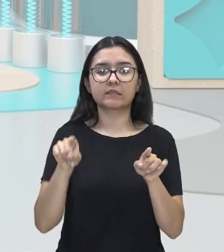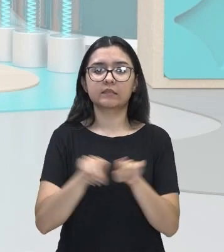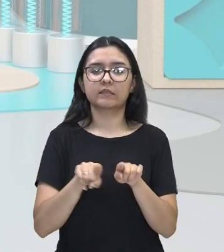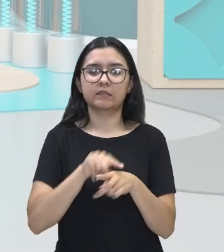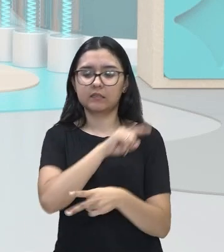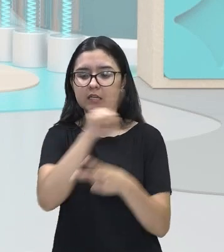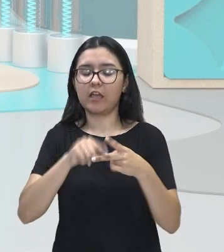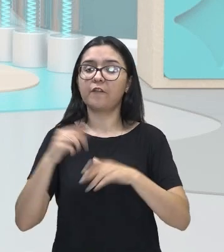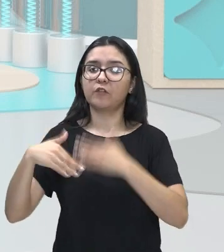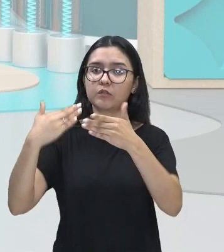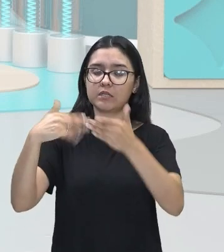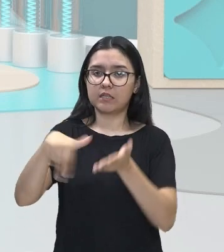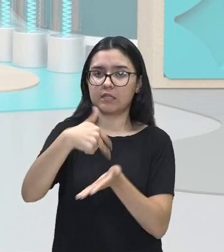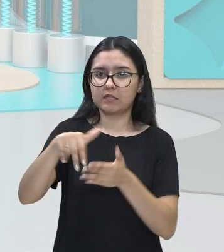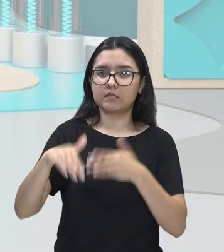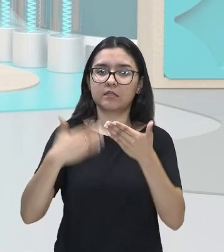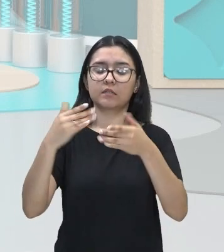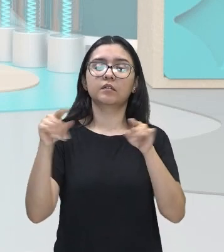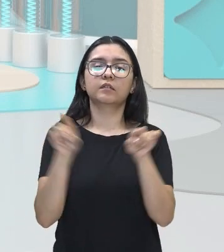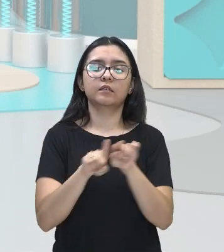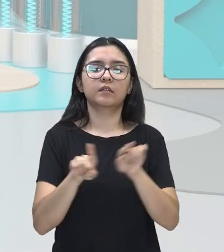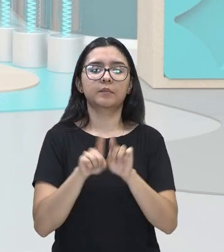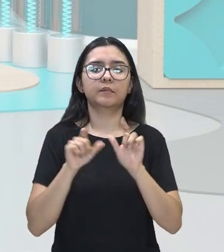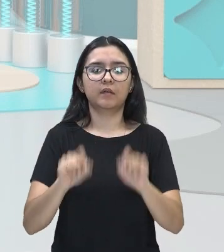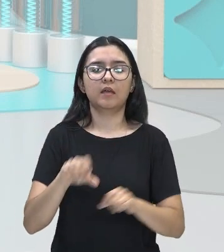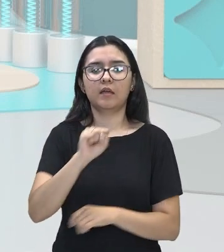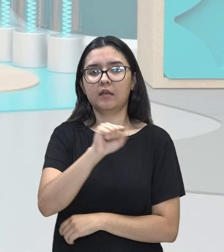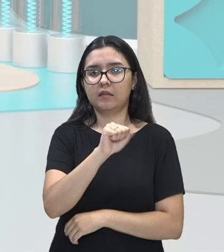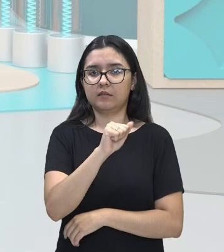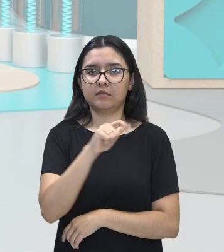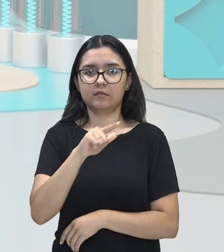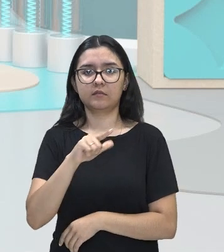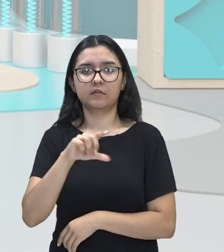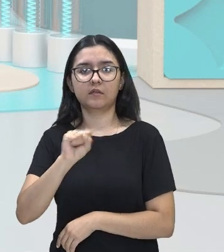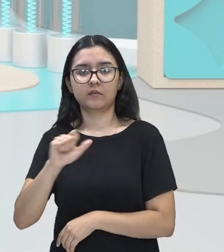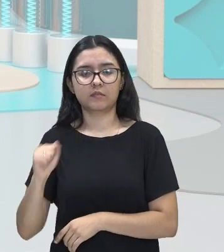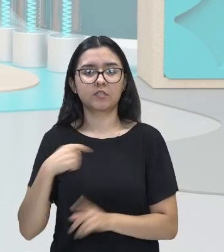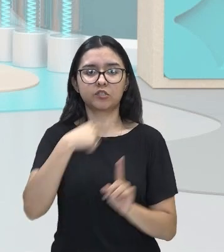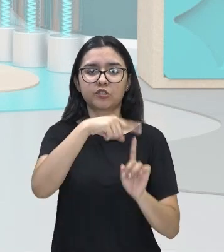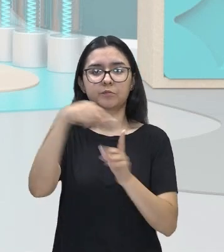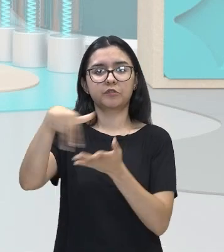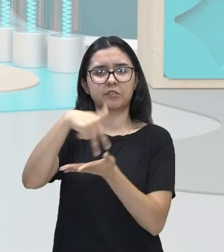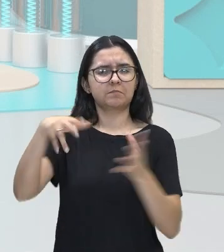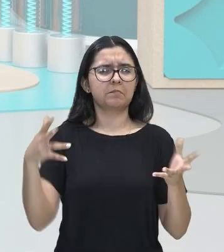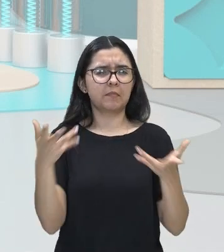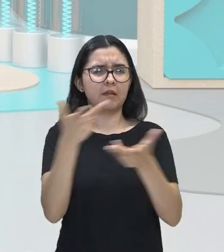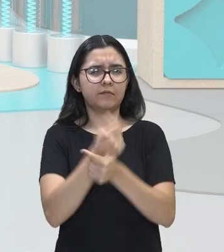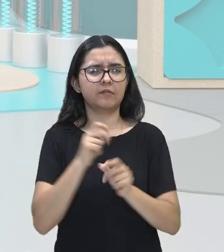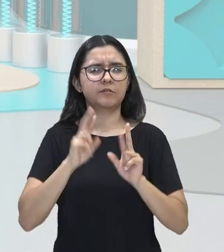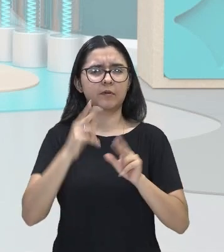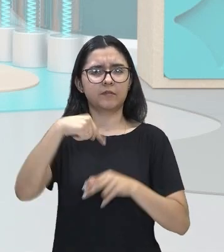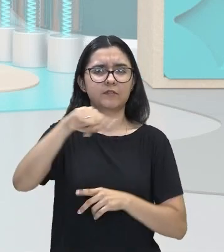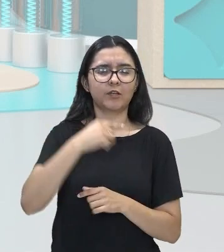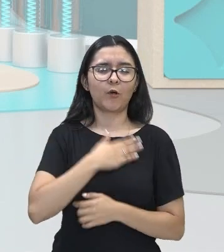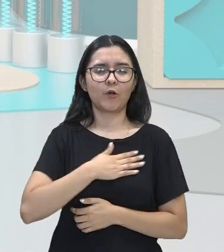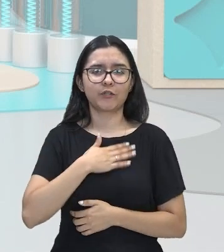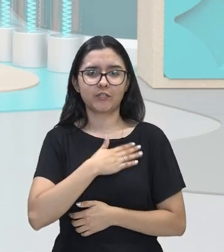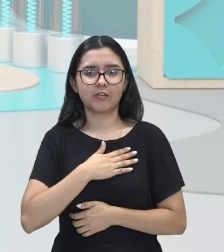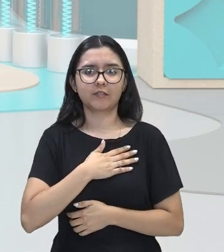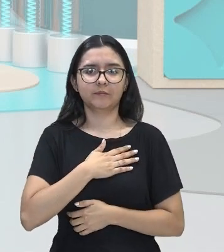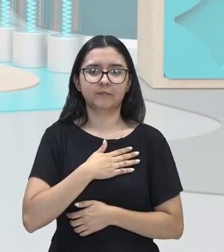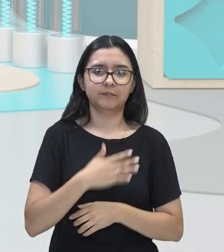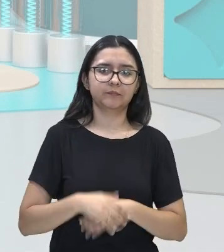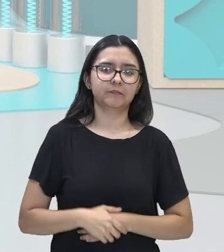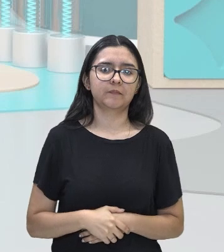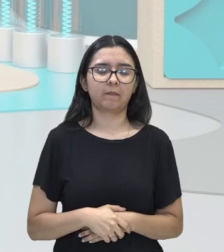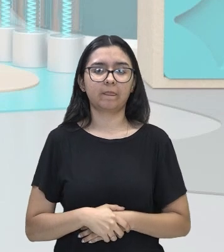a evolução da dança e falamos também sobre a salsa, que é esse estilo maravilhoso que eu espero que vocês tenham gostado, que de